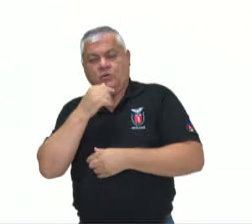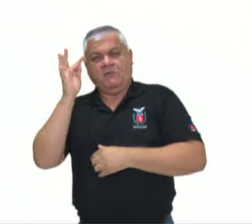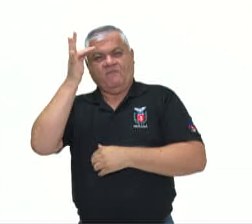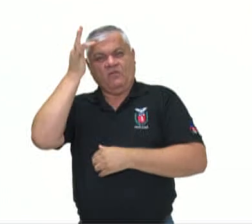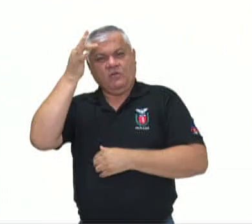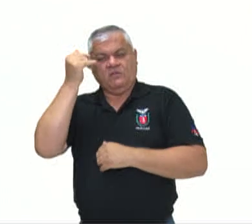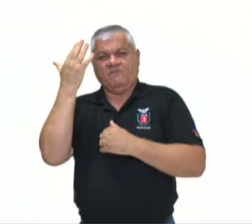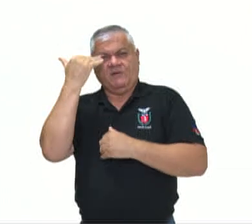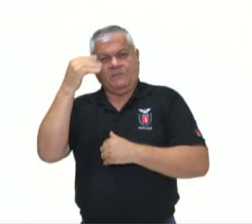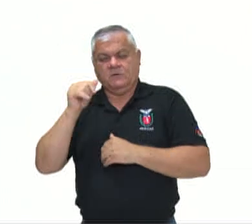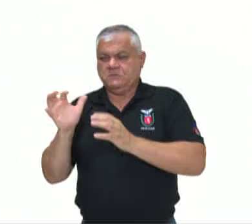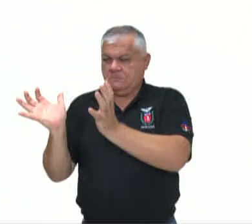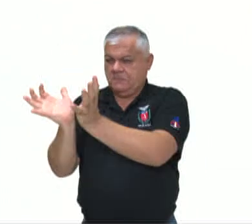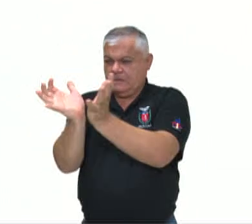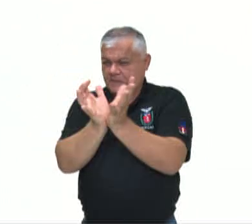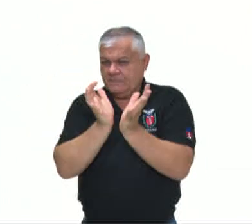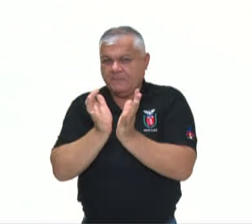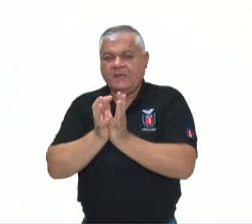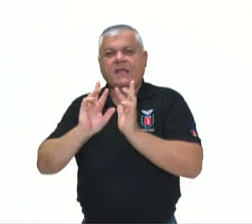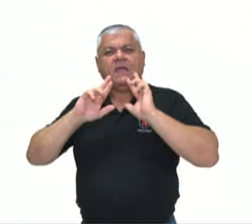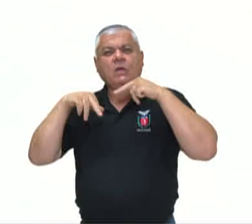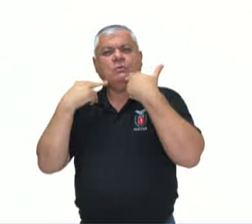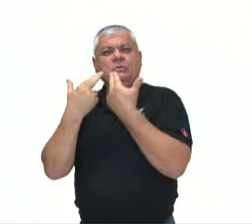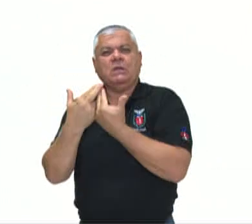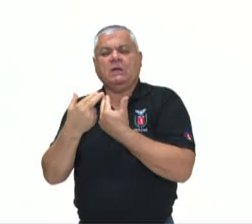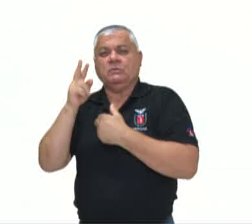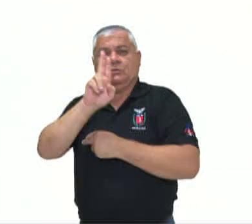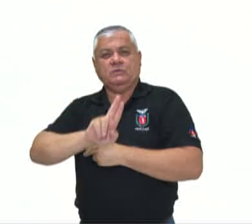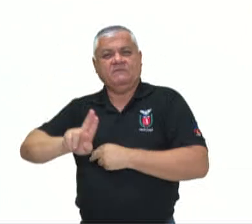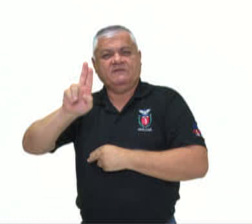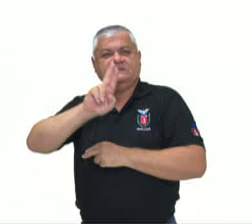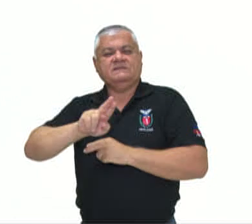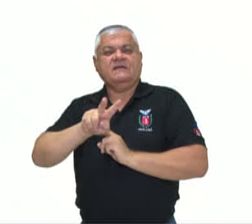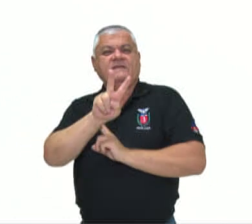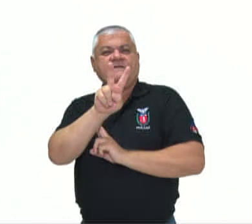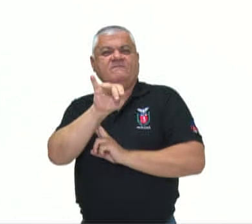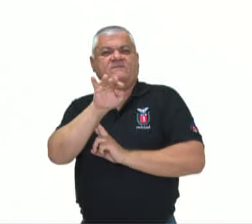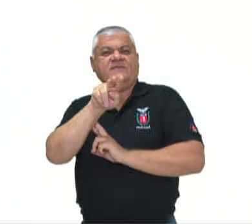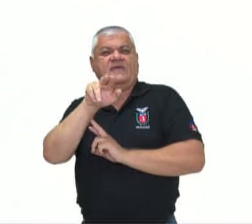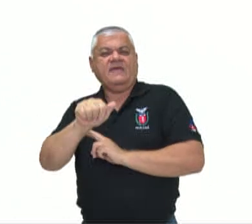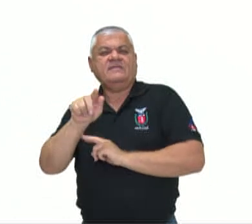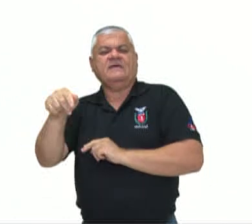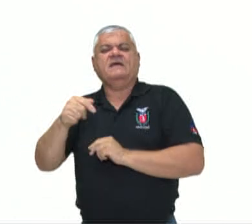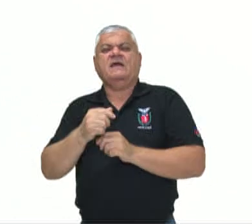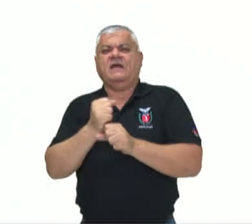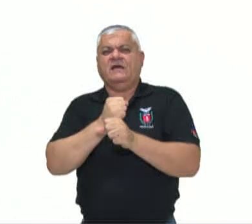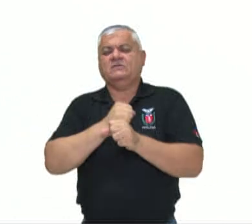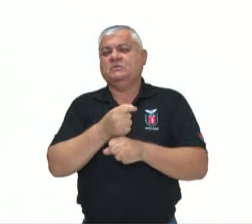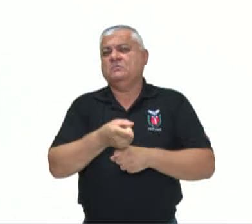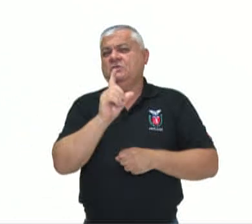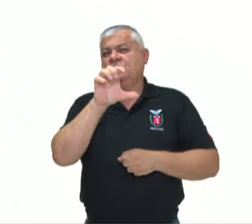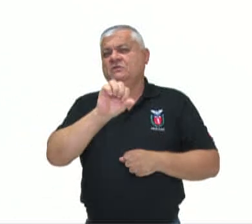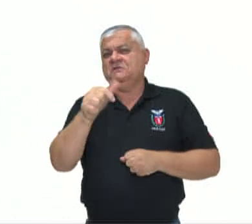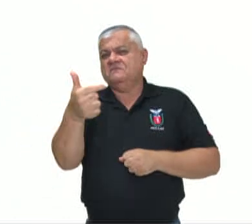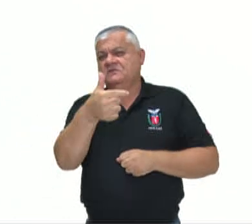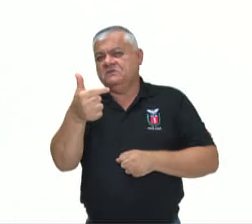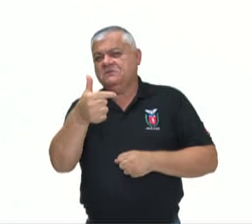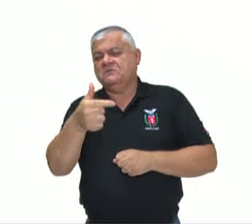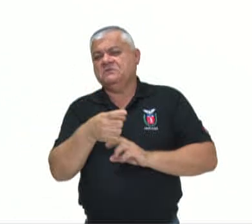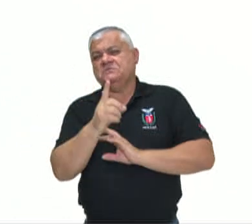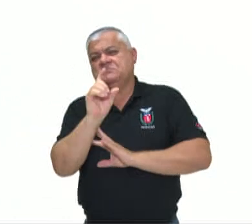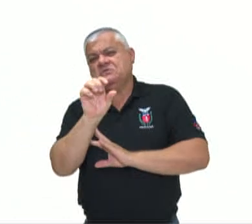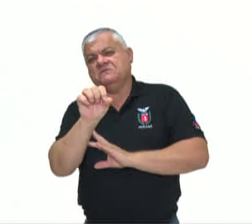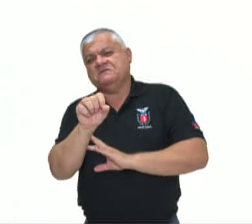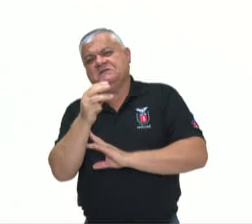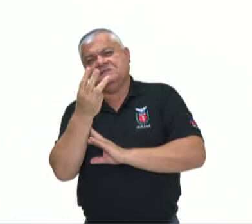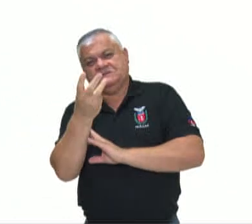filósofos da ciência que se reuniram na Universidade de Viena entre 1922 e 1936,